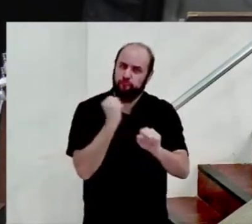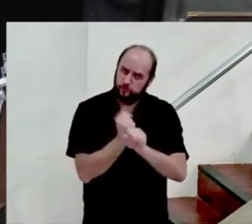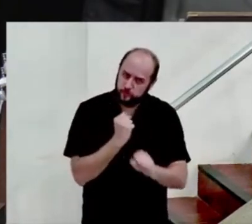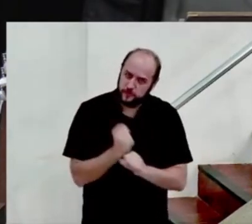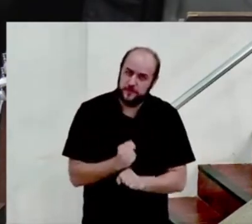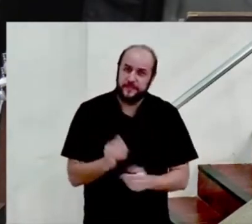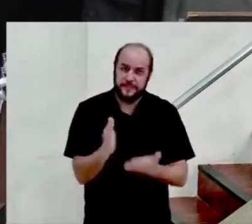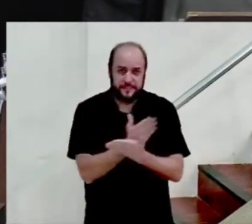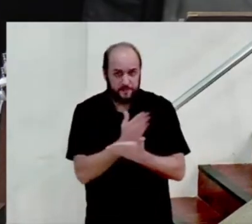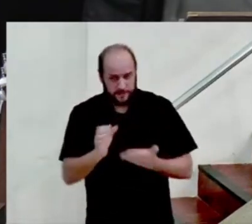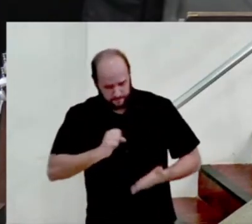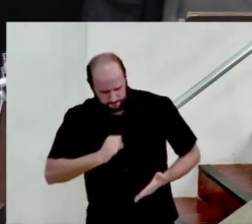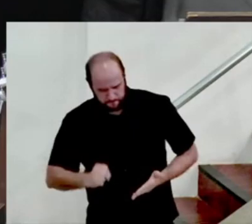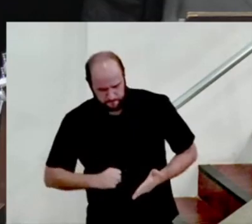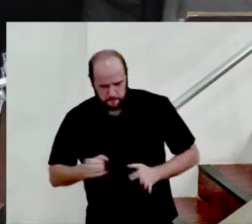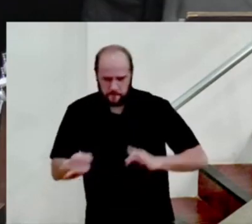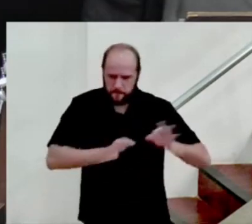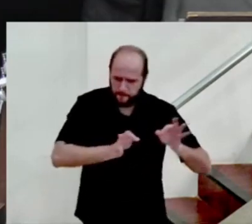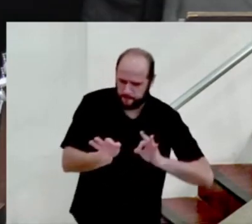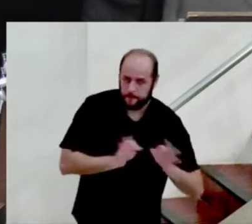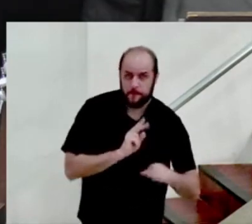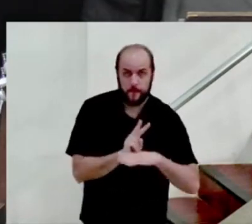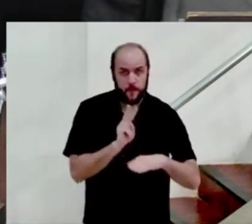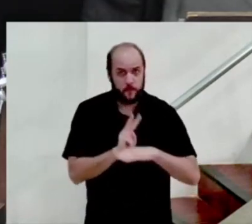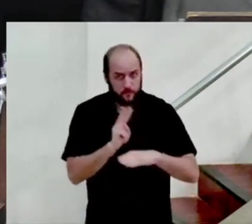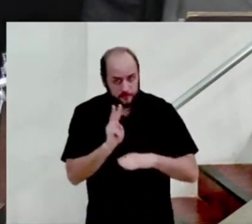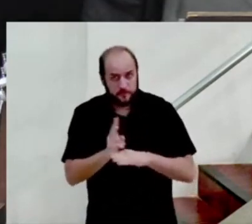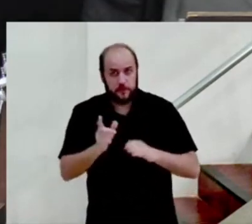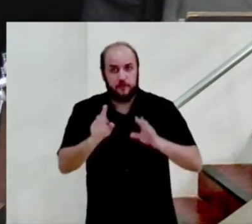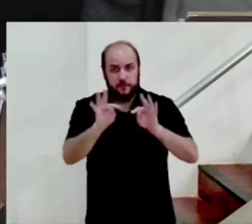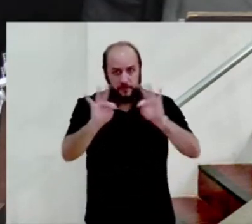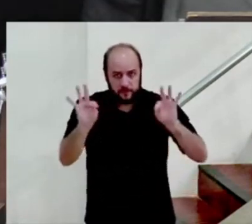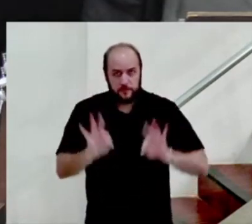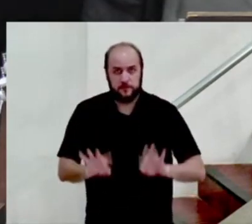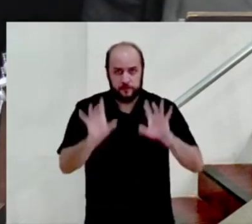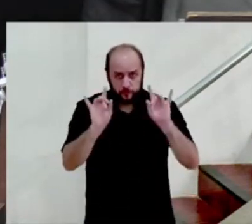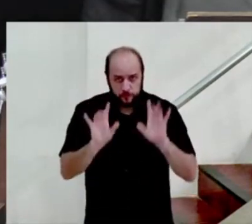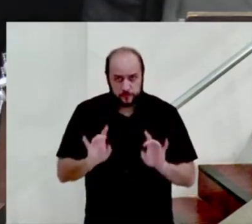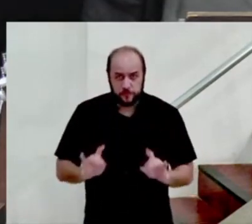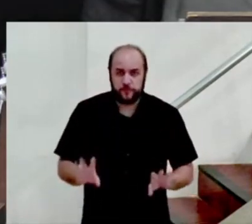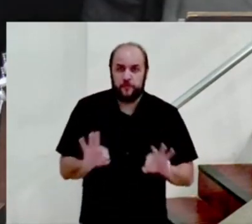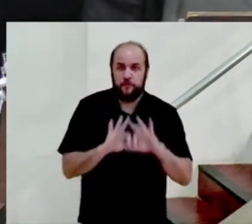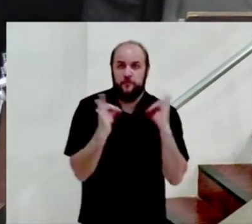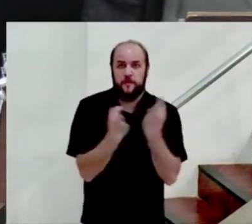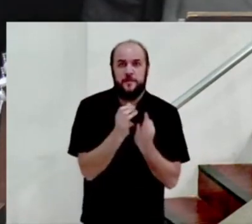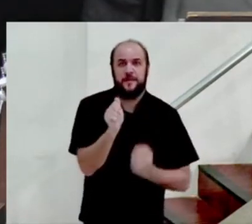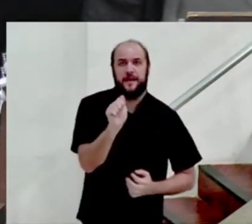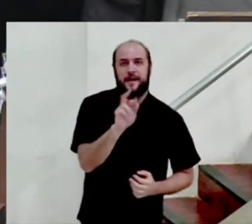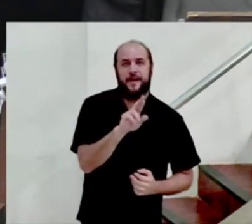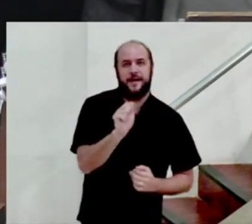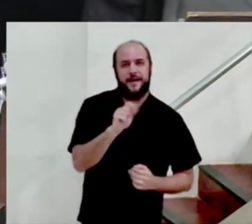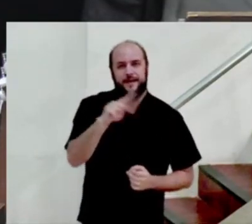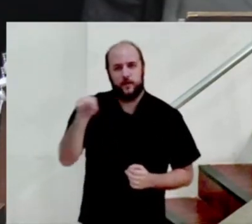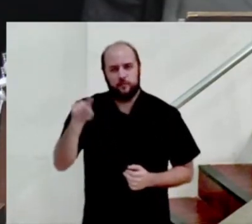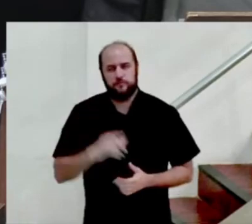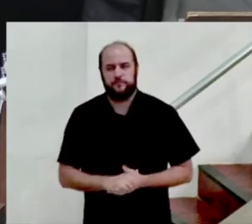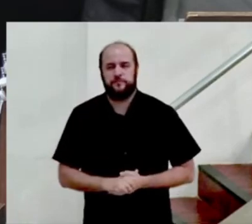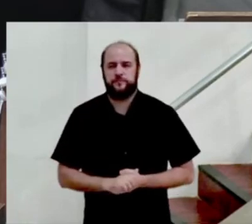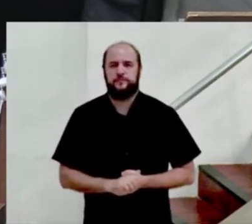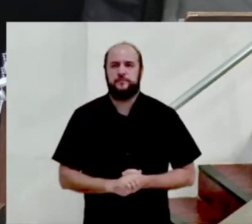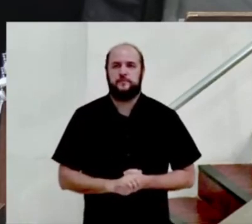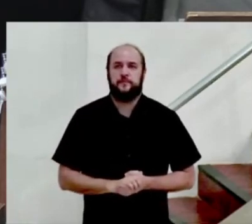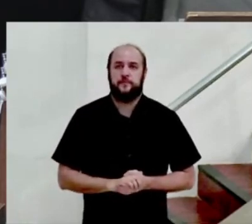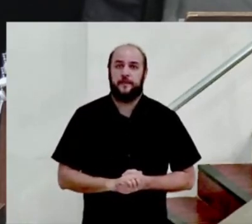sacerdotes para oficiarem nesse tabernáculo, especificamente a família de Arão. Ali o Senhor também estabeleceu que